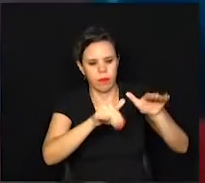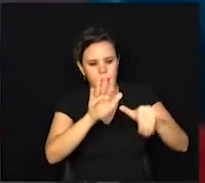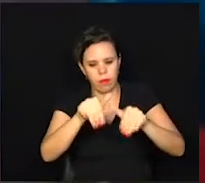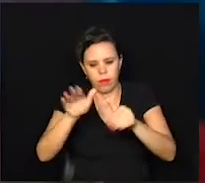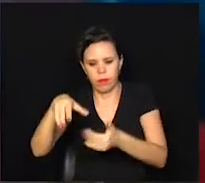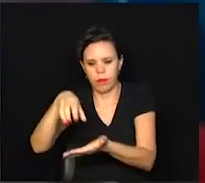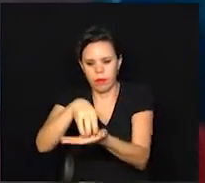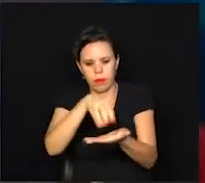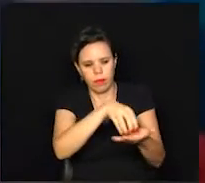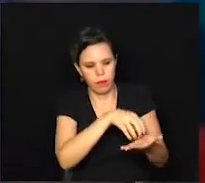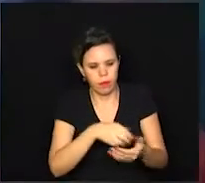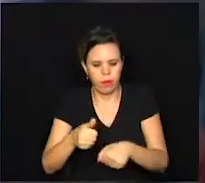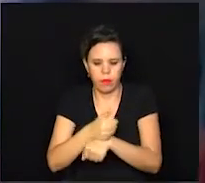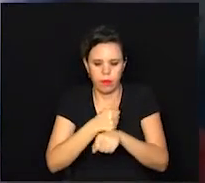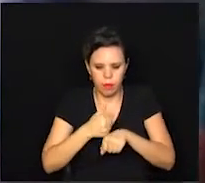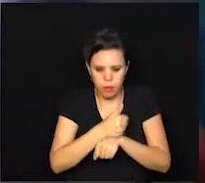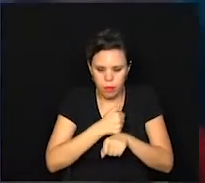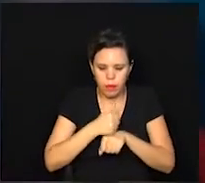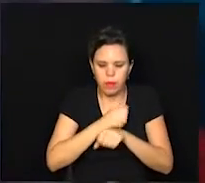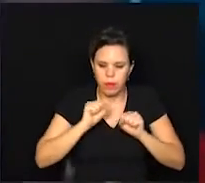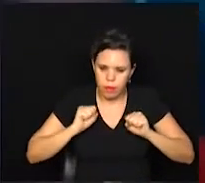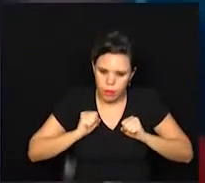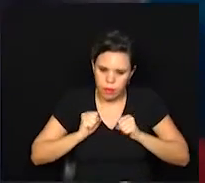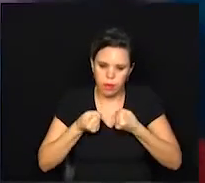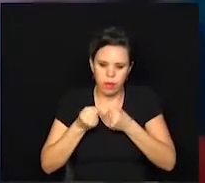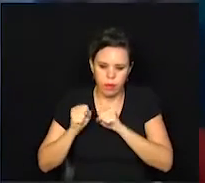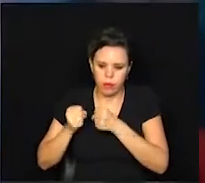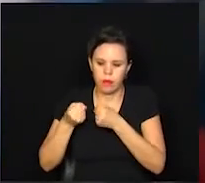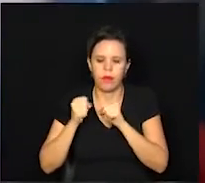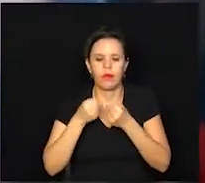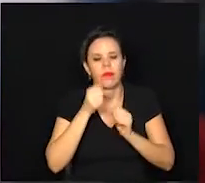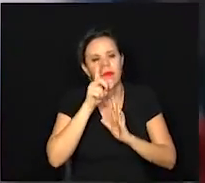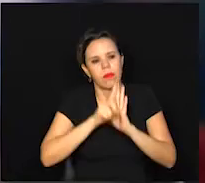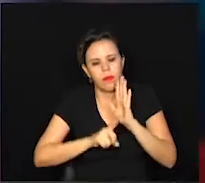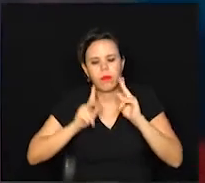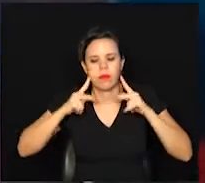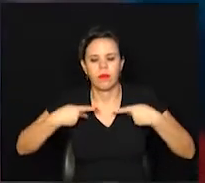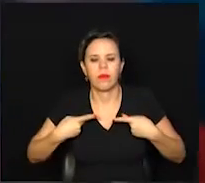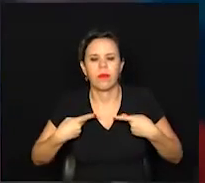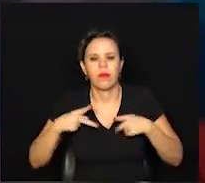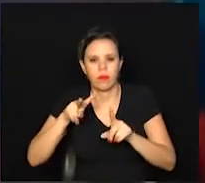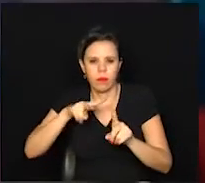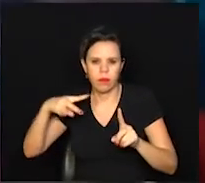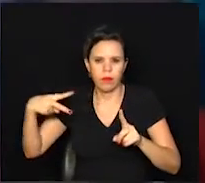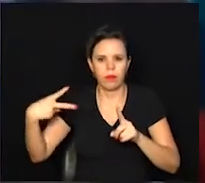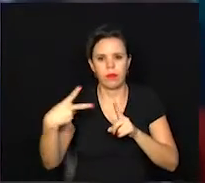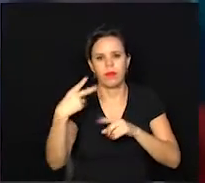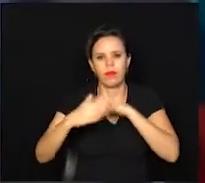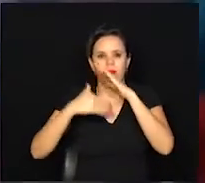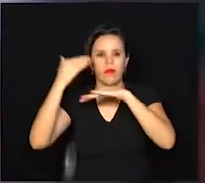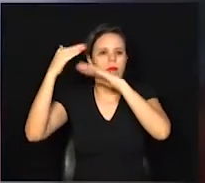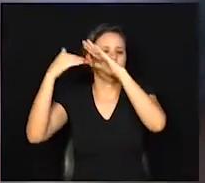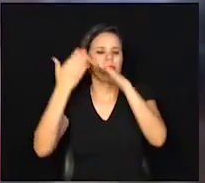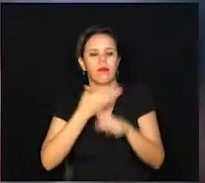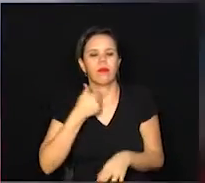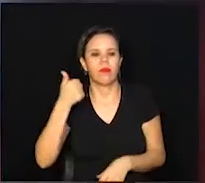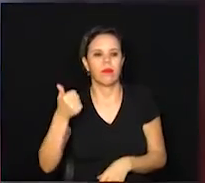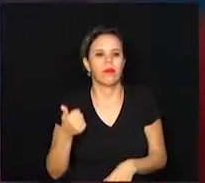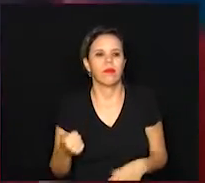que são defensores e defensoras dos direitos humanos nessa perspectiva de construção.